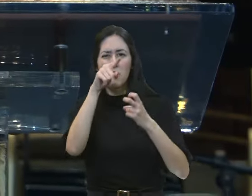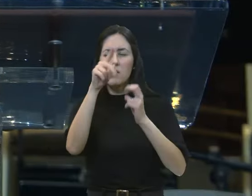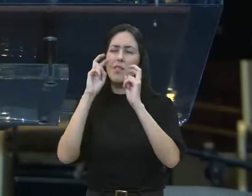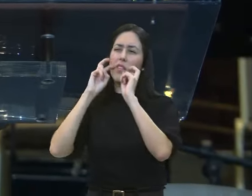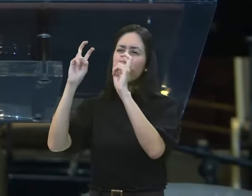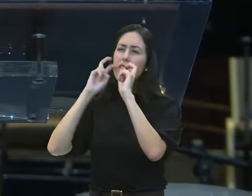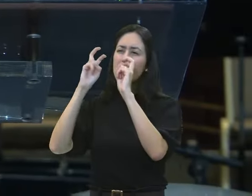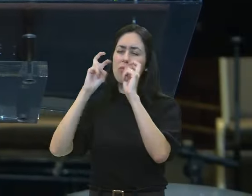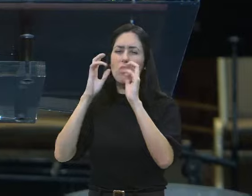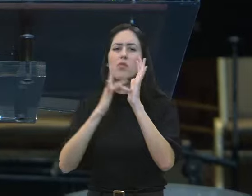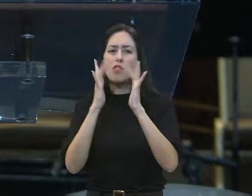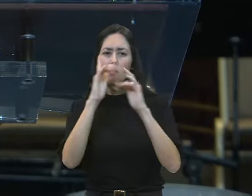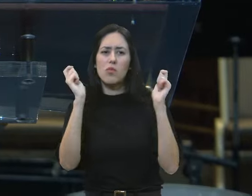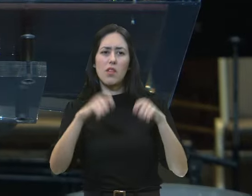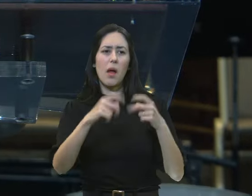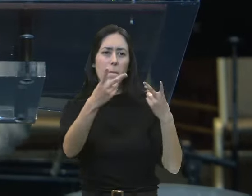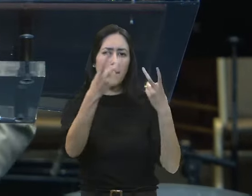nos atender.